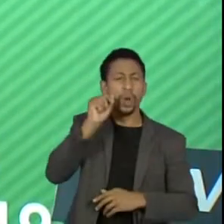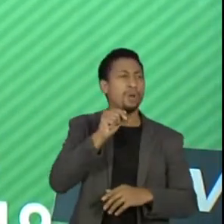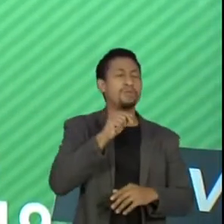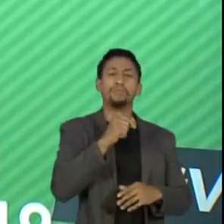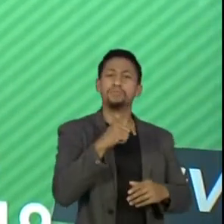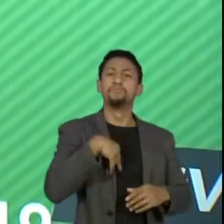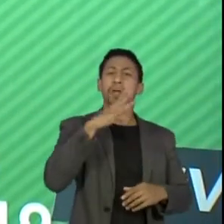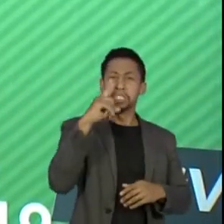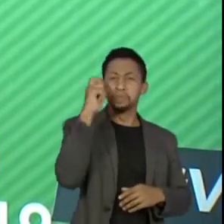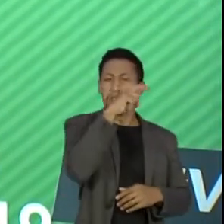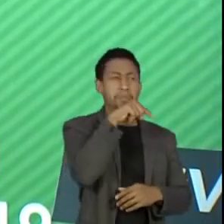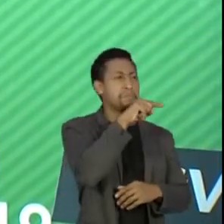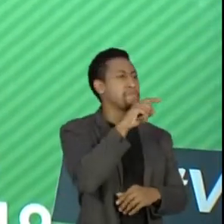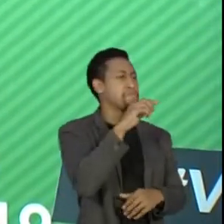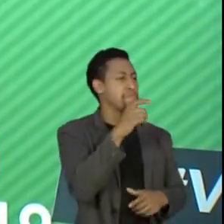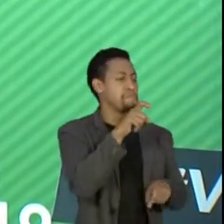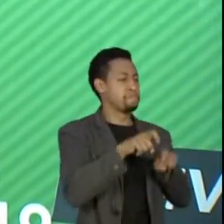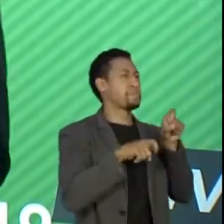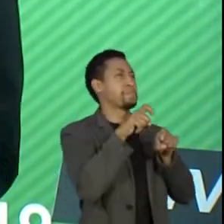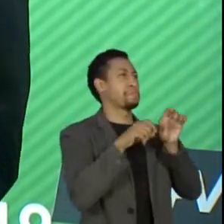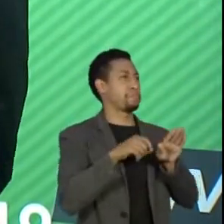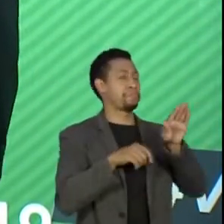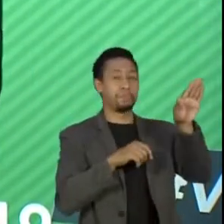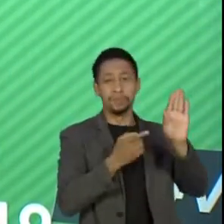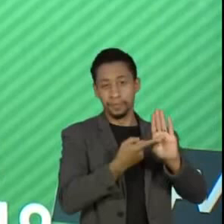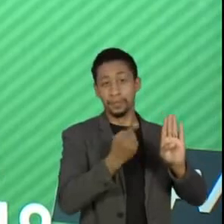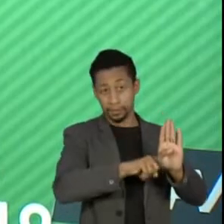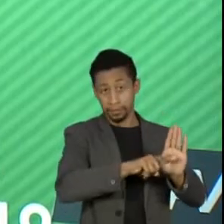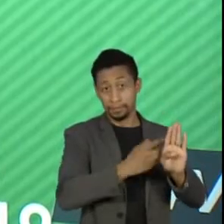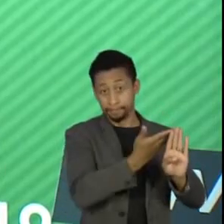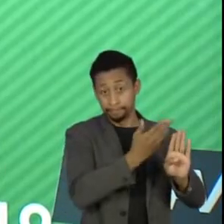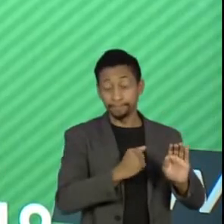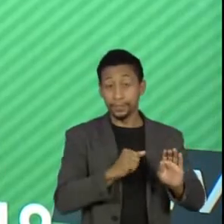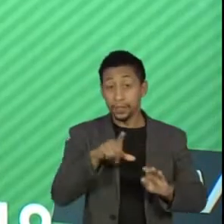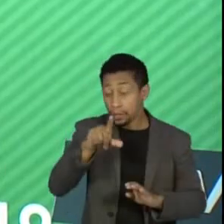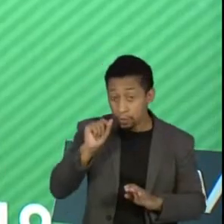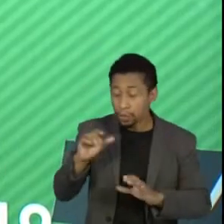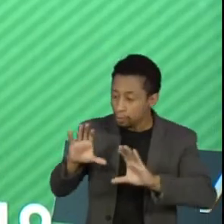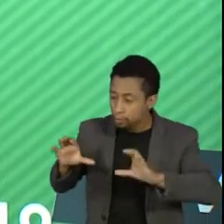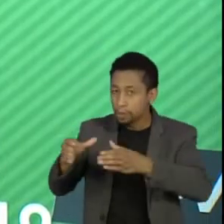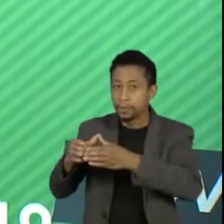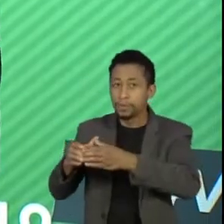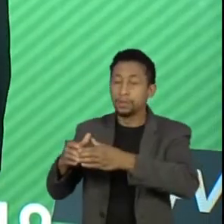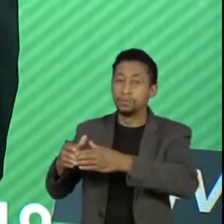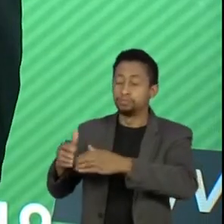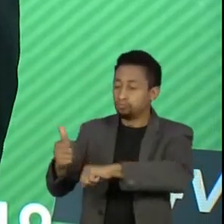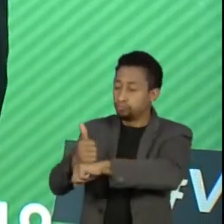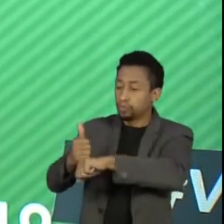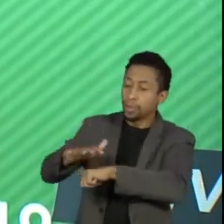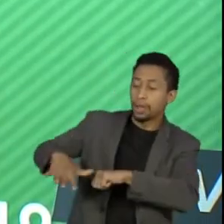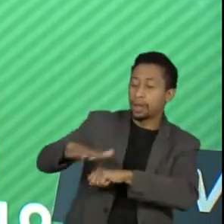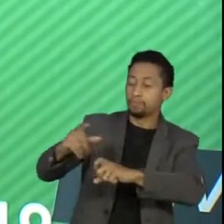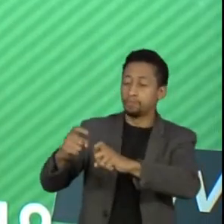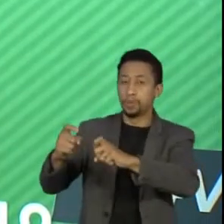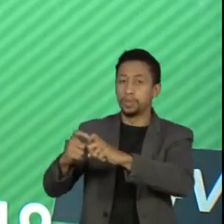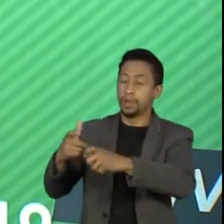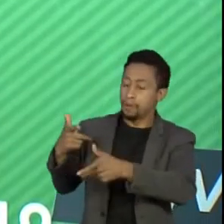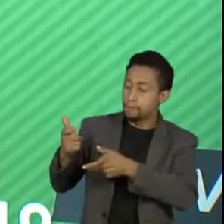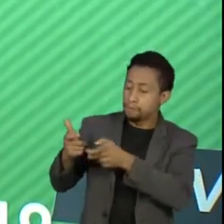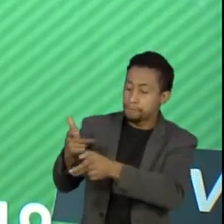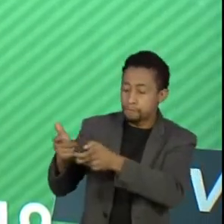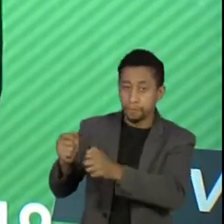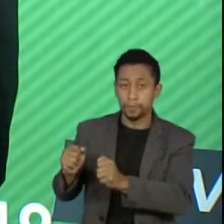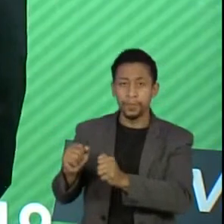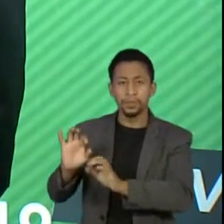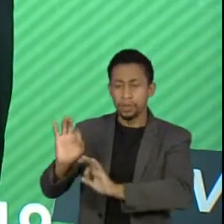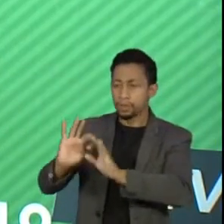mais importante para esta vacina foi a escolha de população de estudo. Quando planejamos a